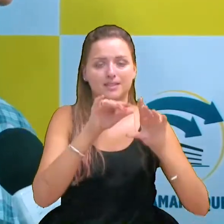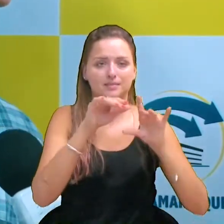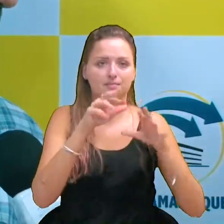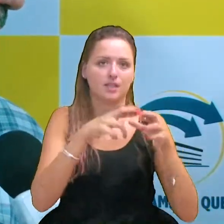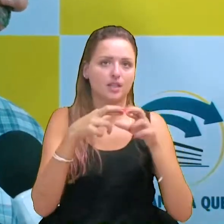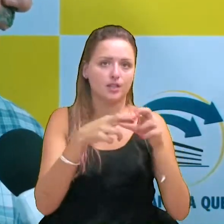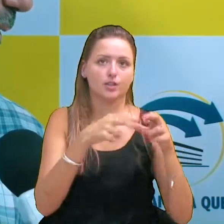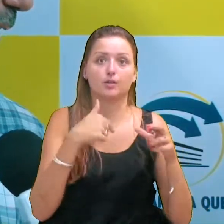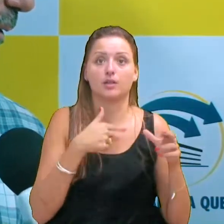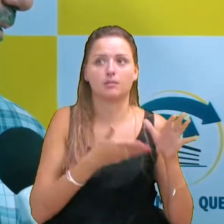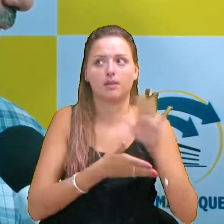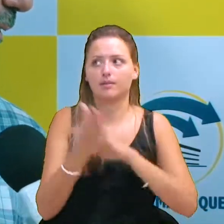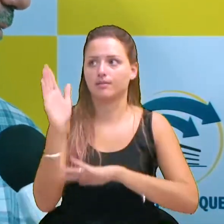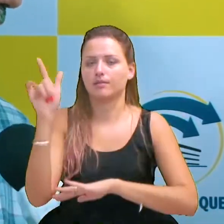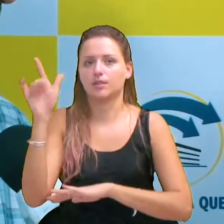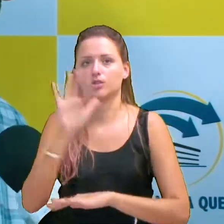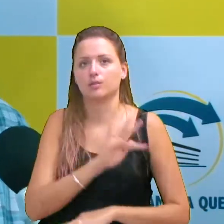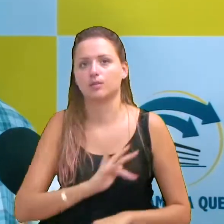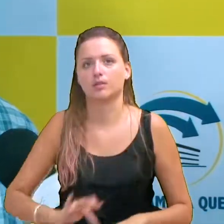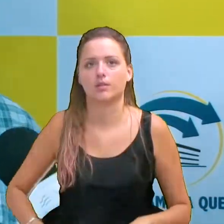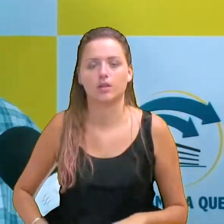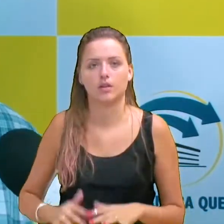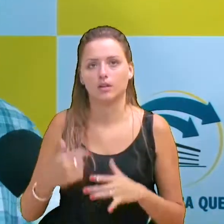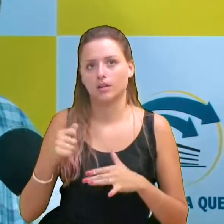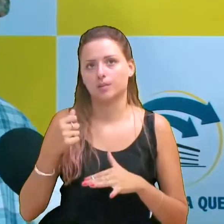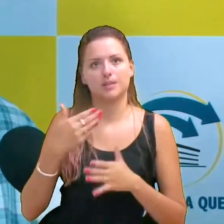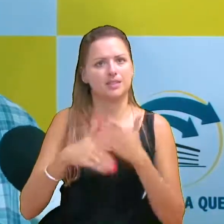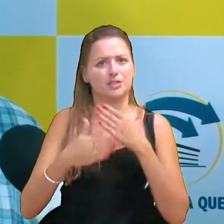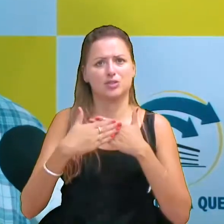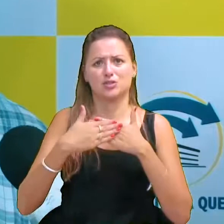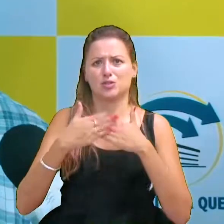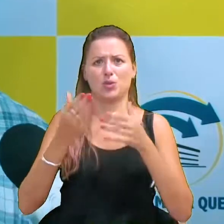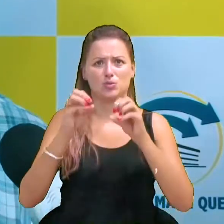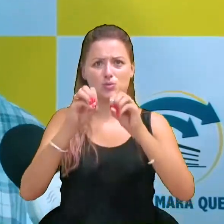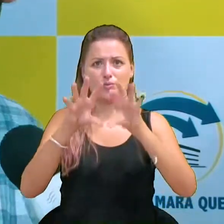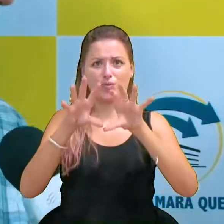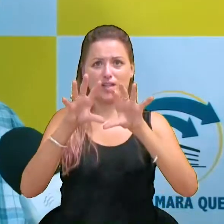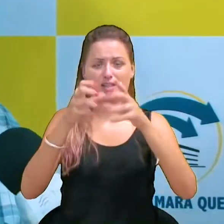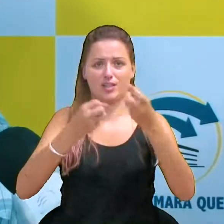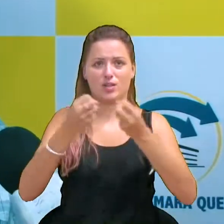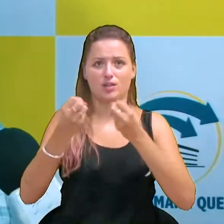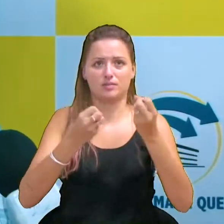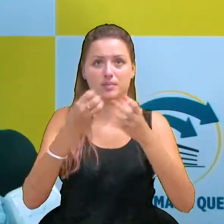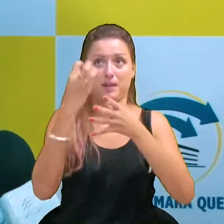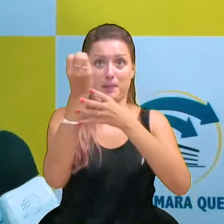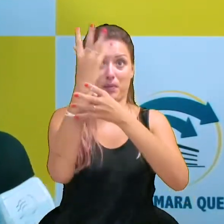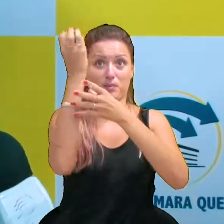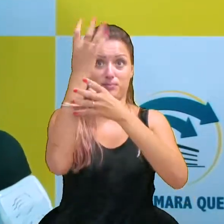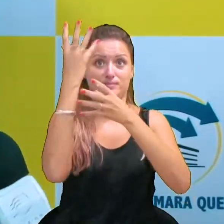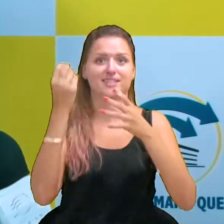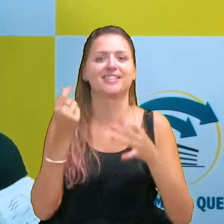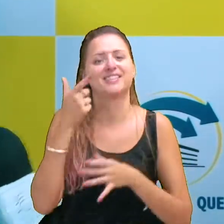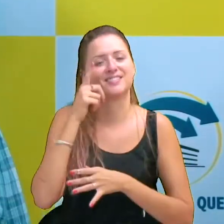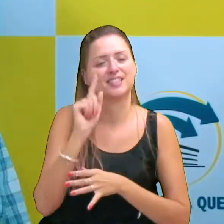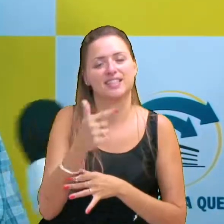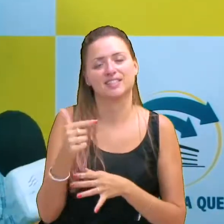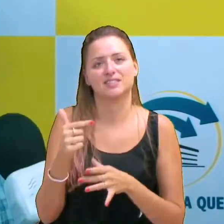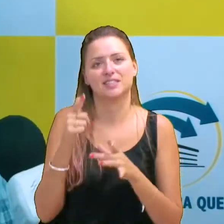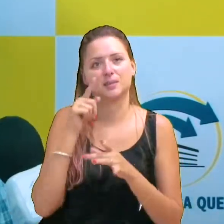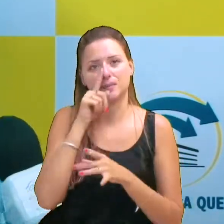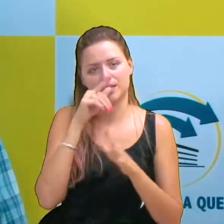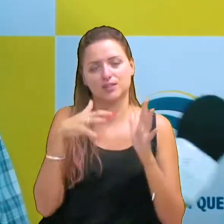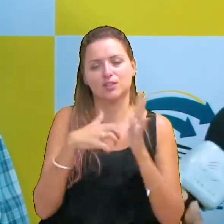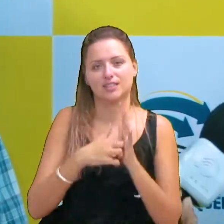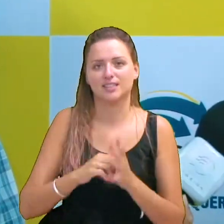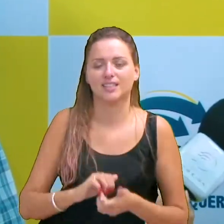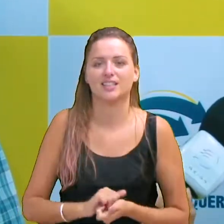dia aí para Farroupilha agora no inverno, você tem que ter todos os faróis e até sirenes, talvez, para você encontrar um automóvel na frente. Então é o